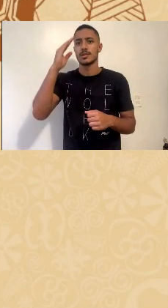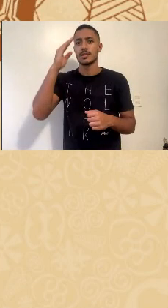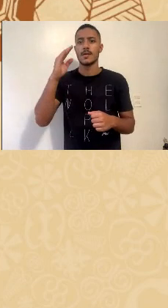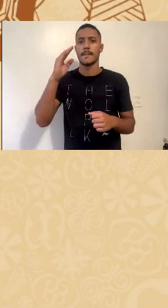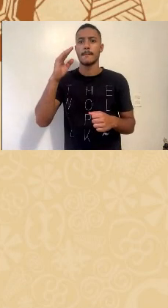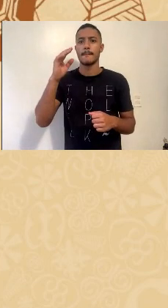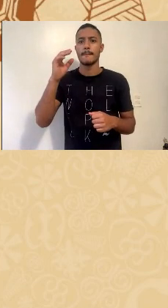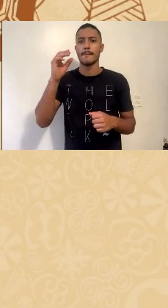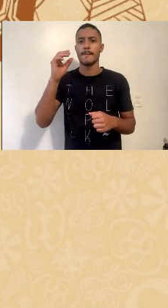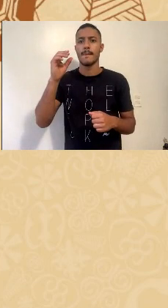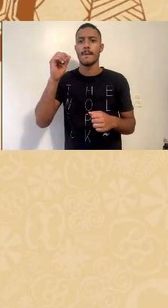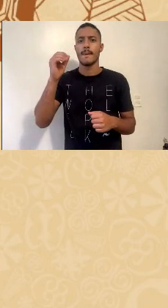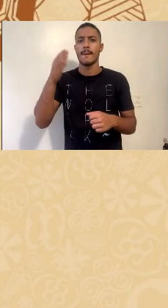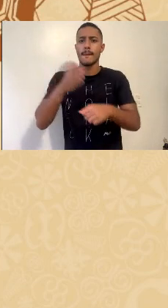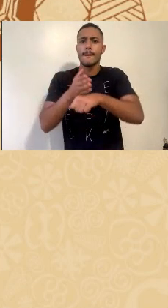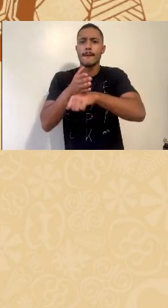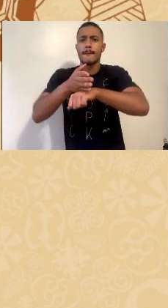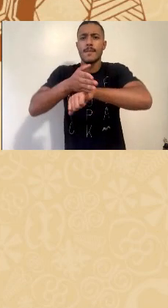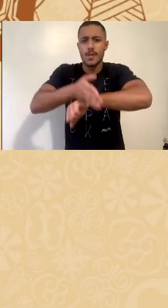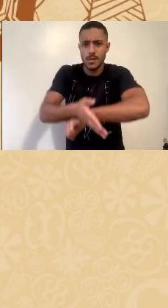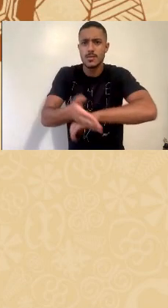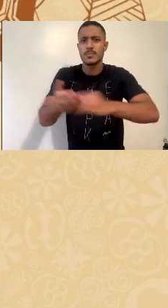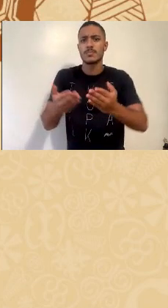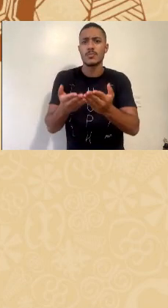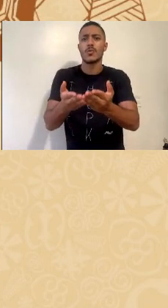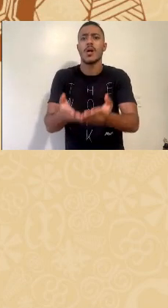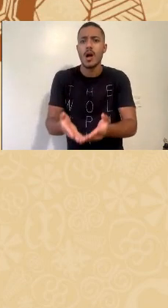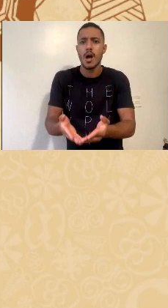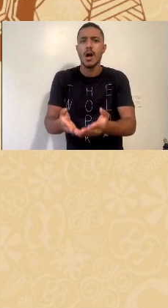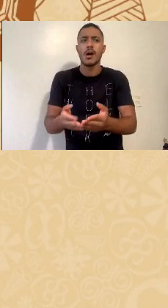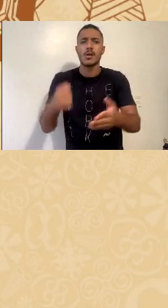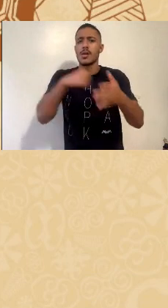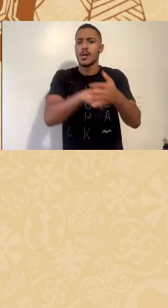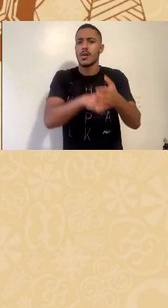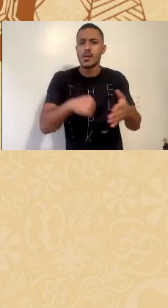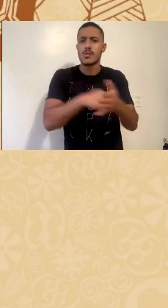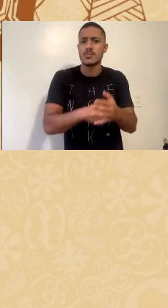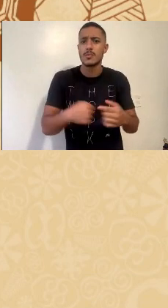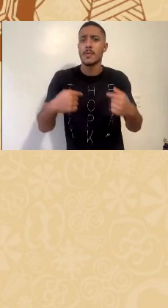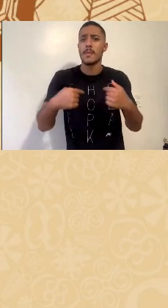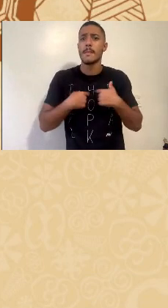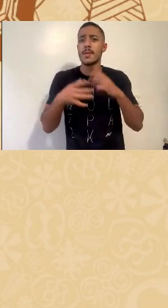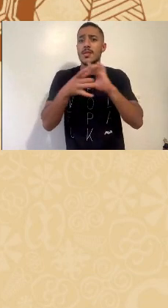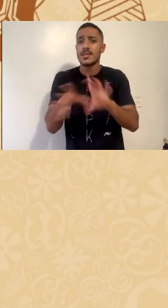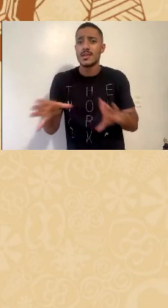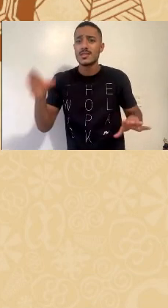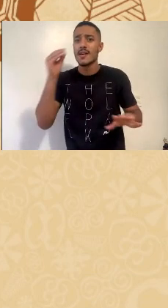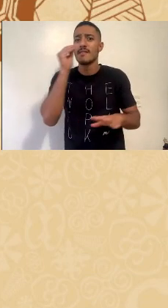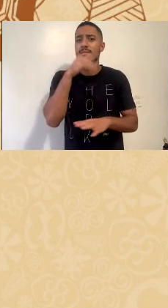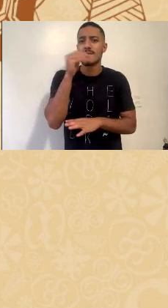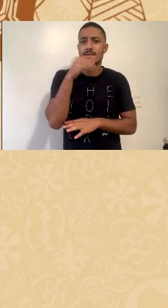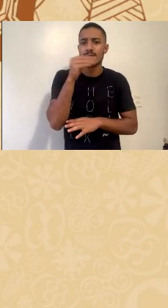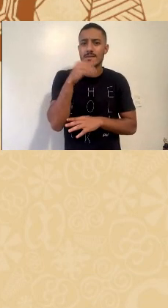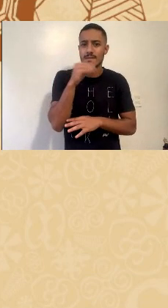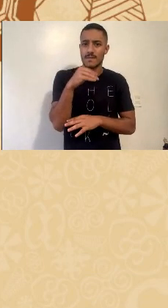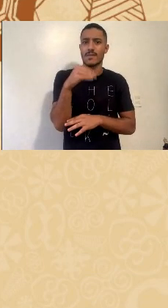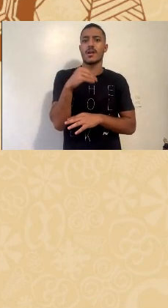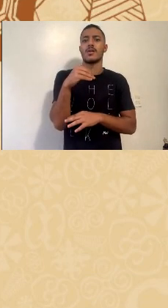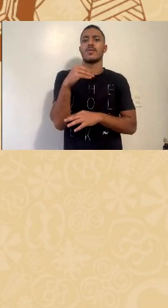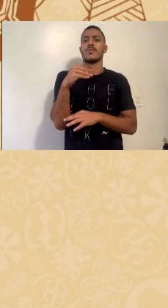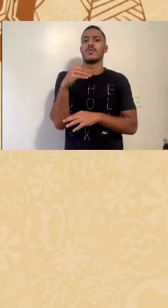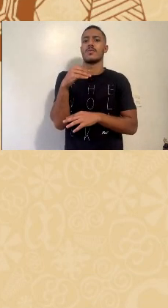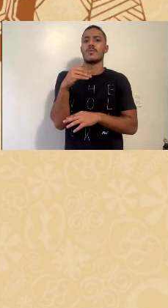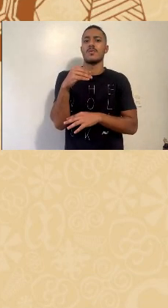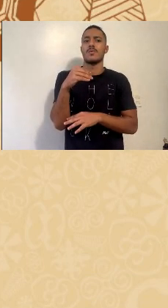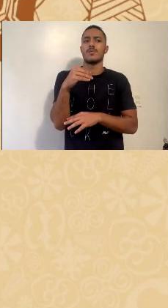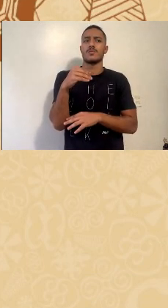colocar mais à disposição da luta, me enfraquecer para essa luta por me mostrar as minhas